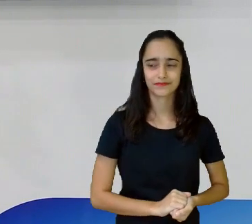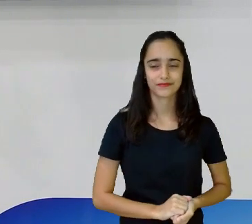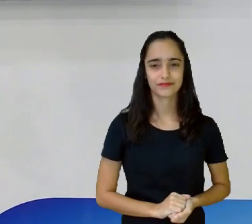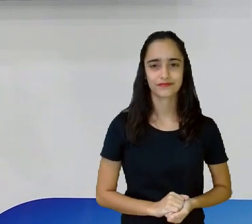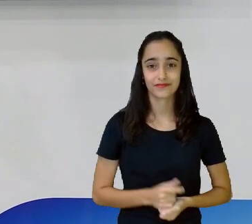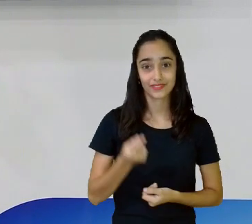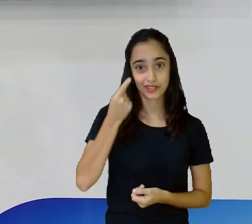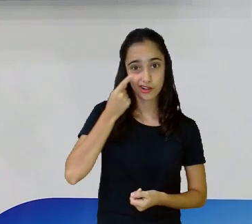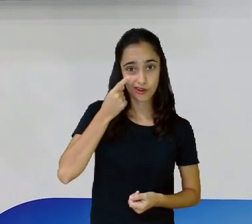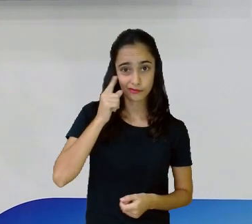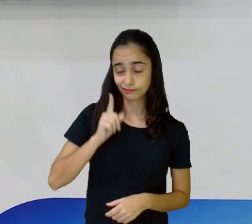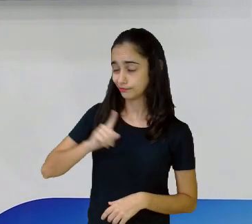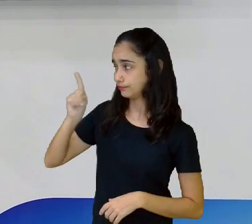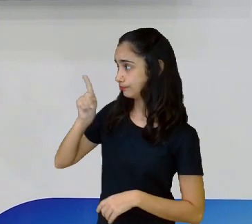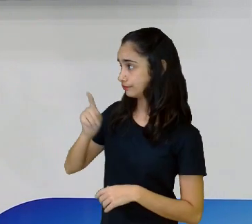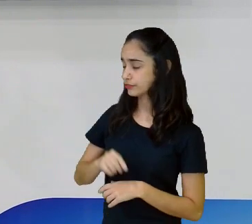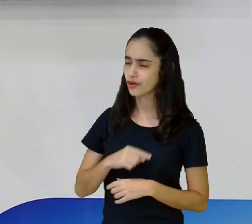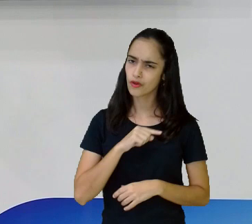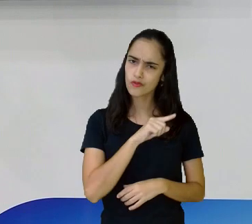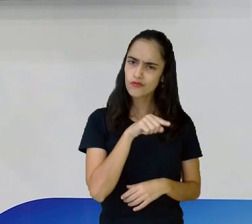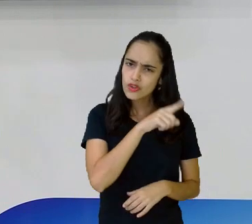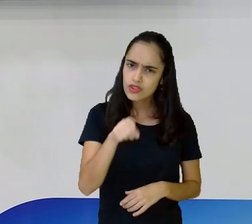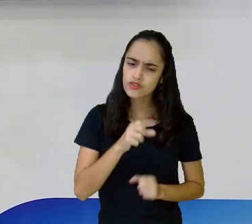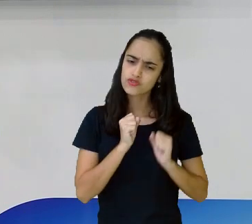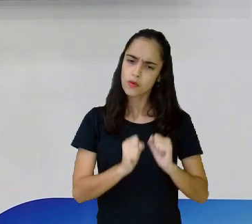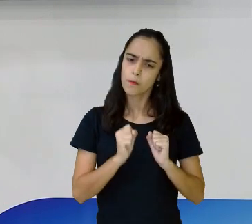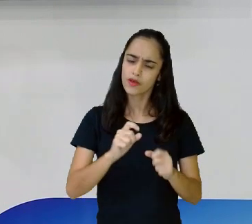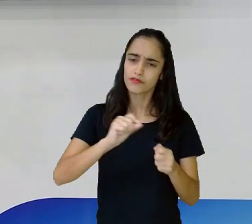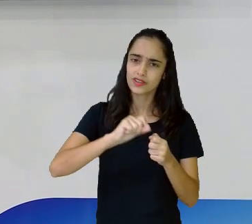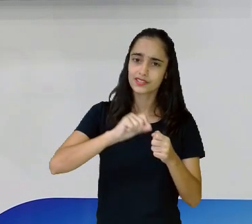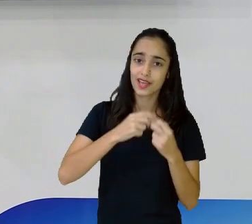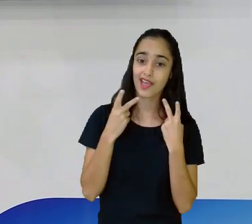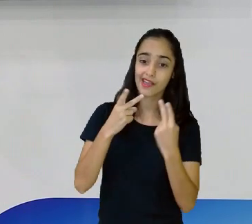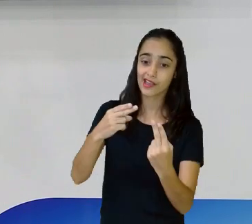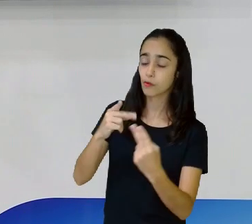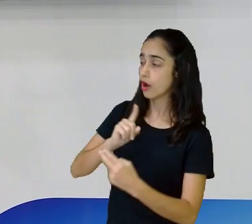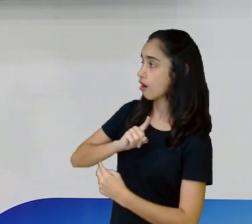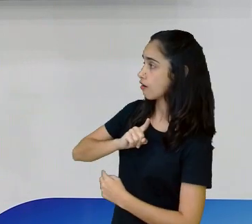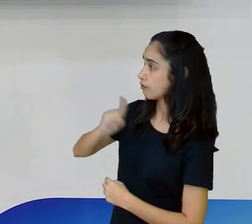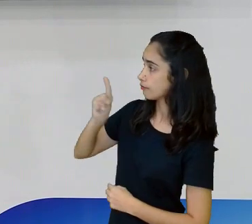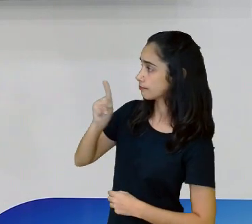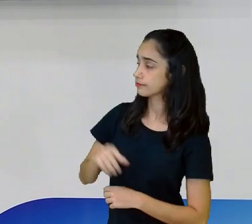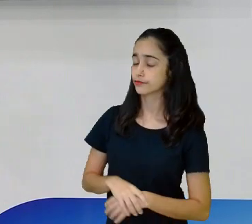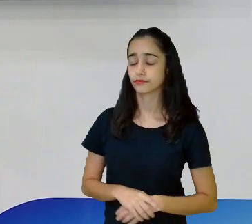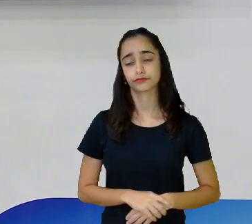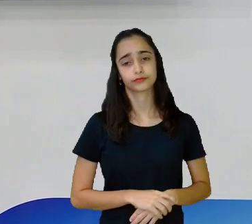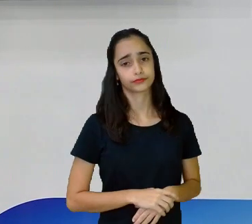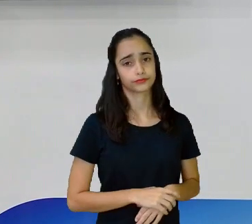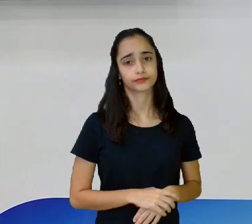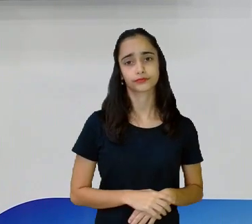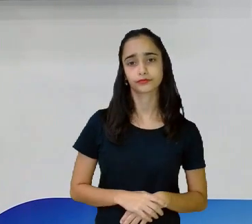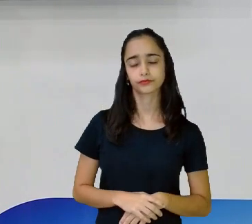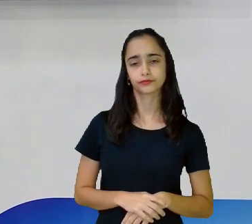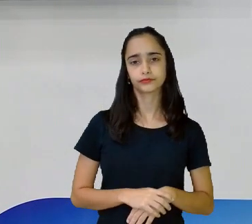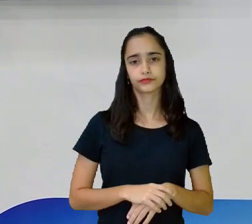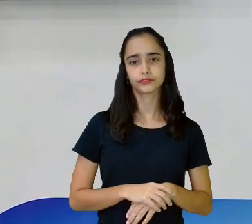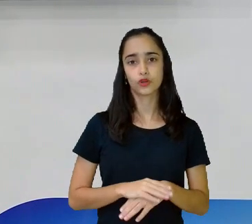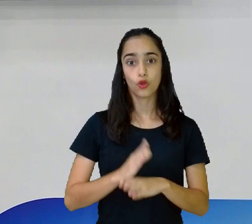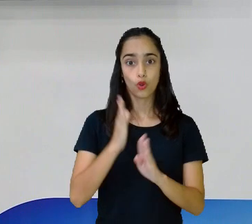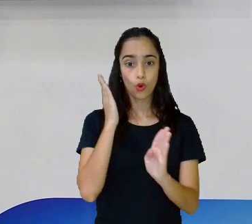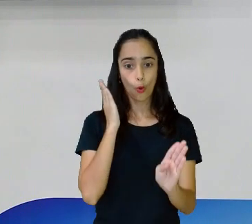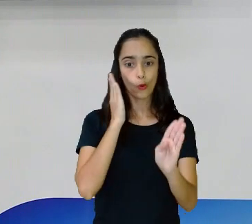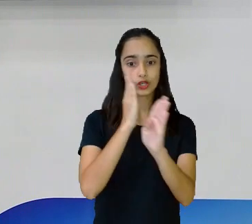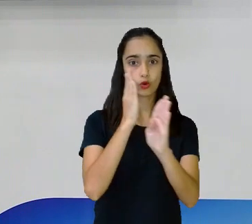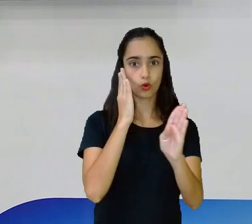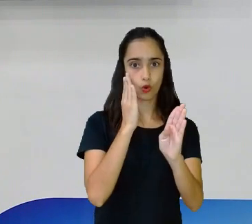Você pode fazer até aí com o seu dedinho, ó. Vai ter, não é o que a gente chama de quina, não é isso? O encontro de